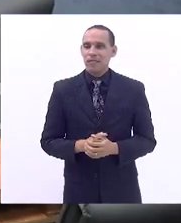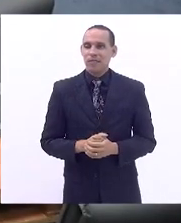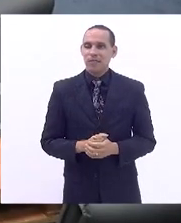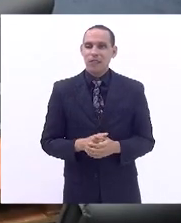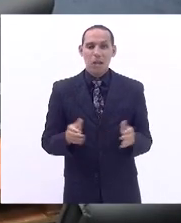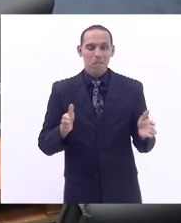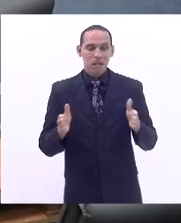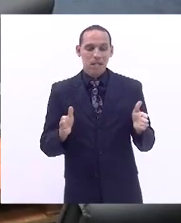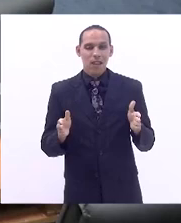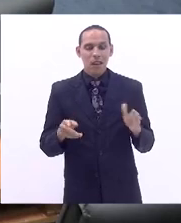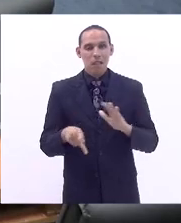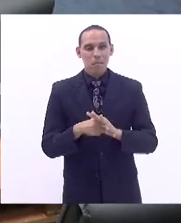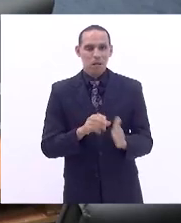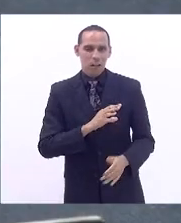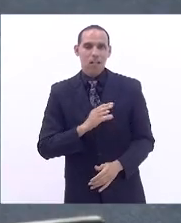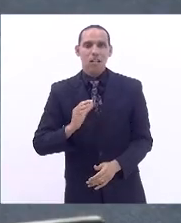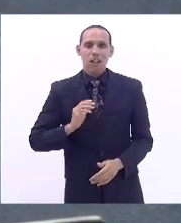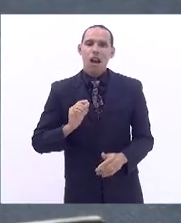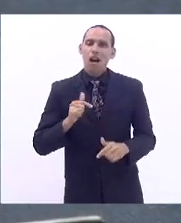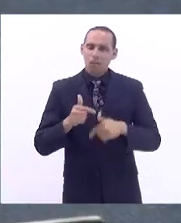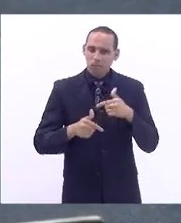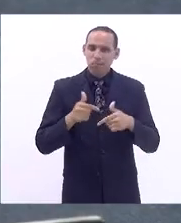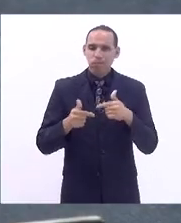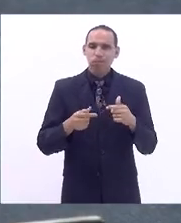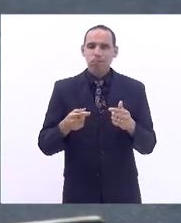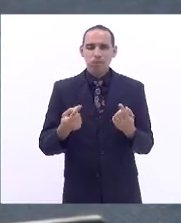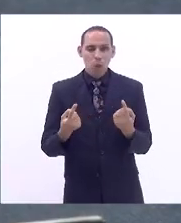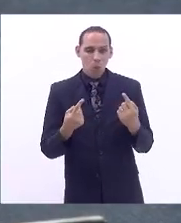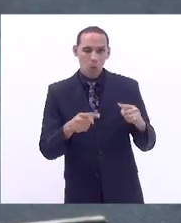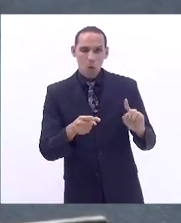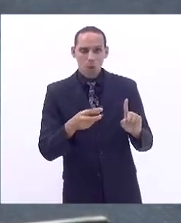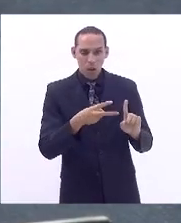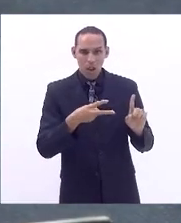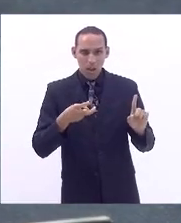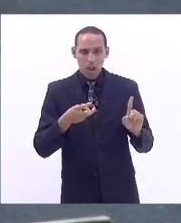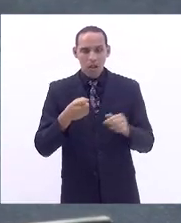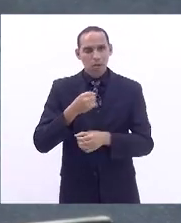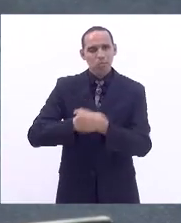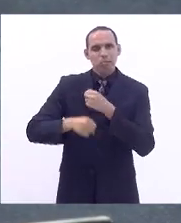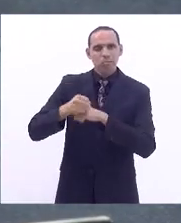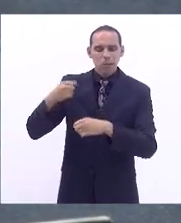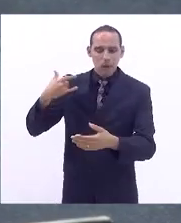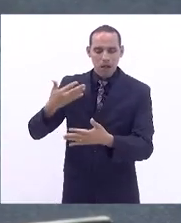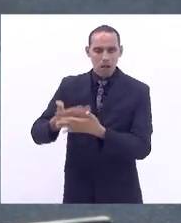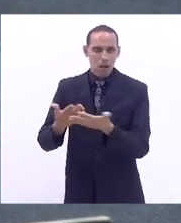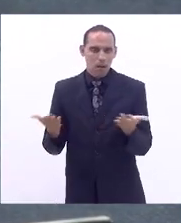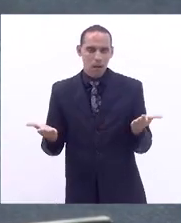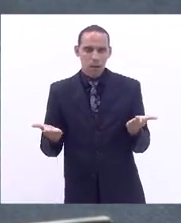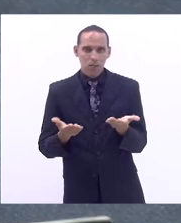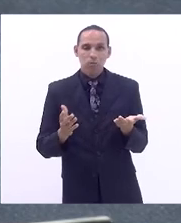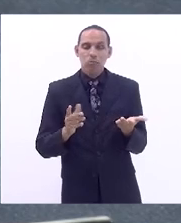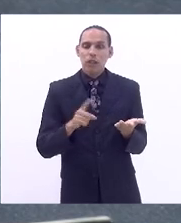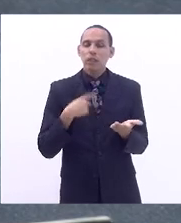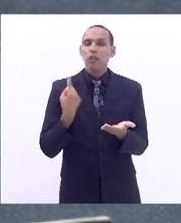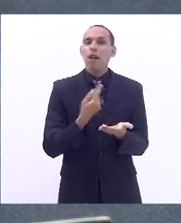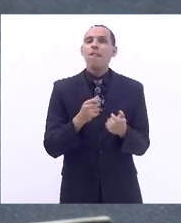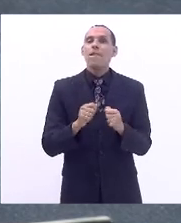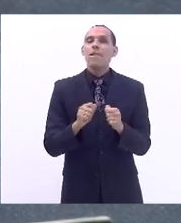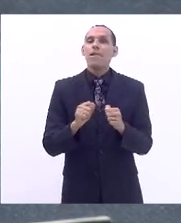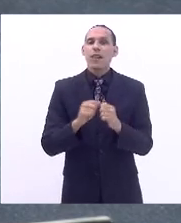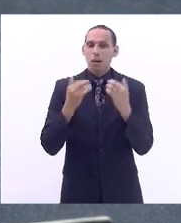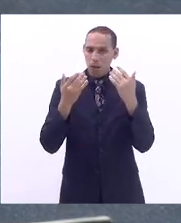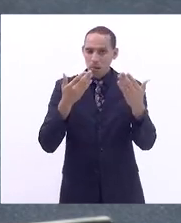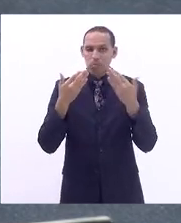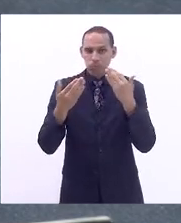mandato a comissão vem atuando no caso do reconhecimento desde o final do ano passado fizemos uma